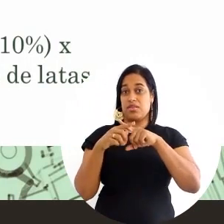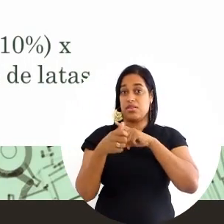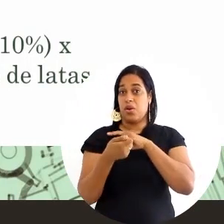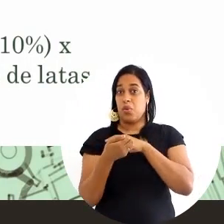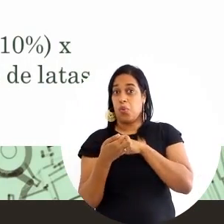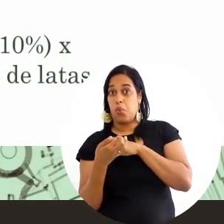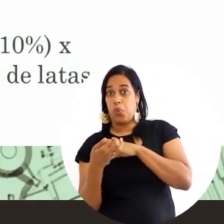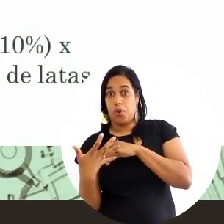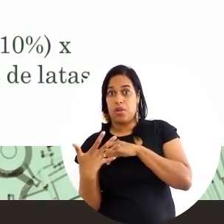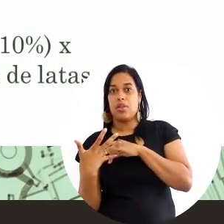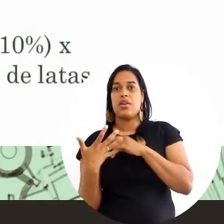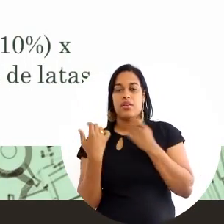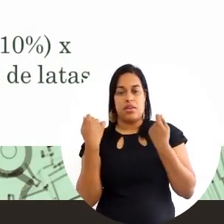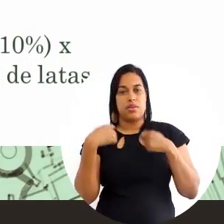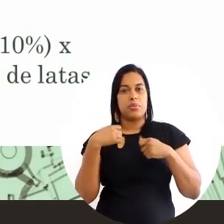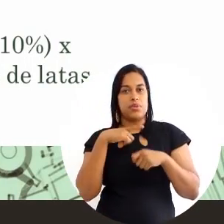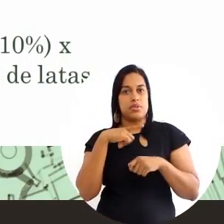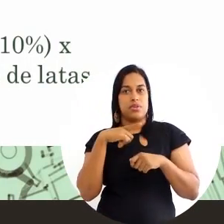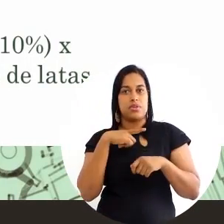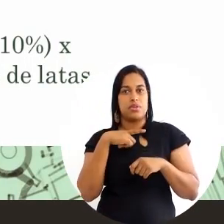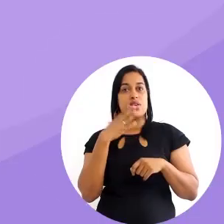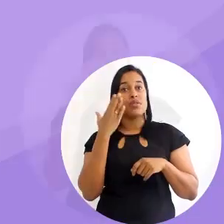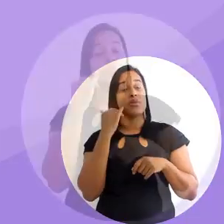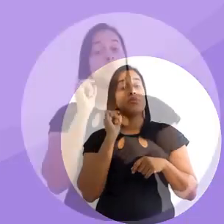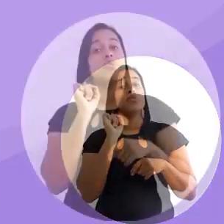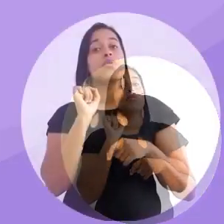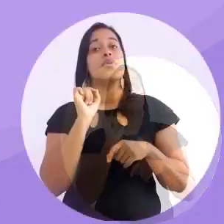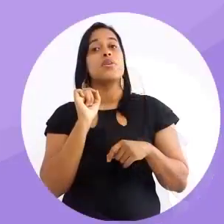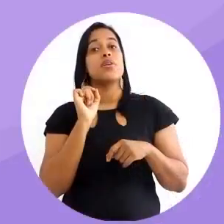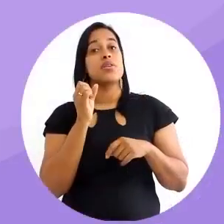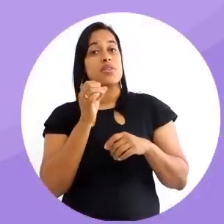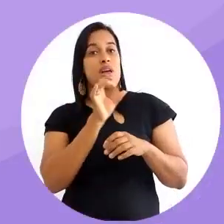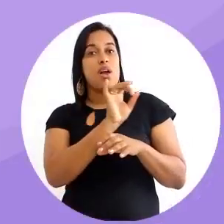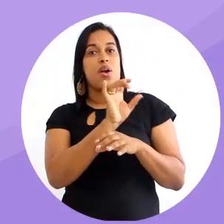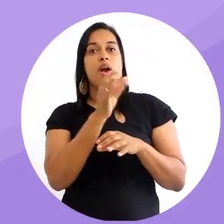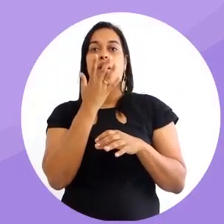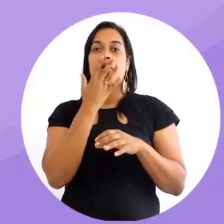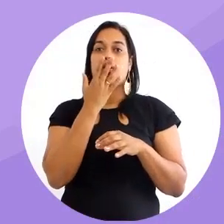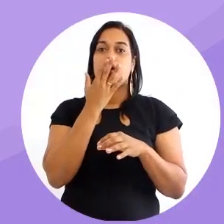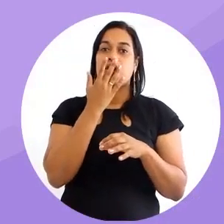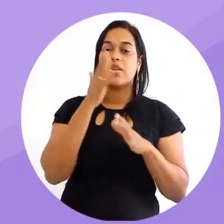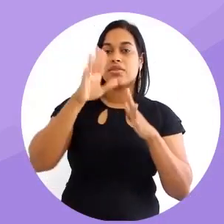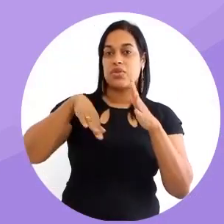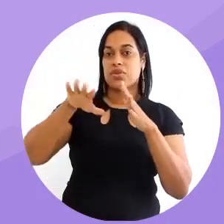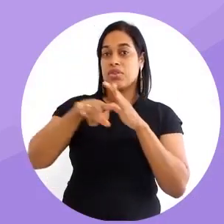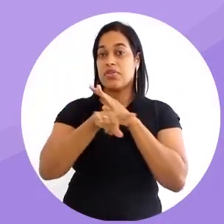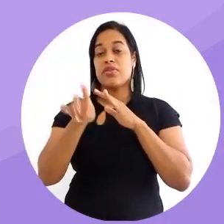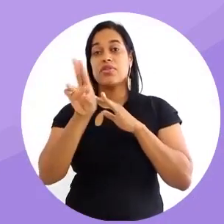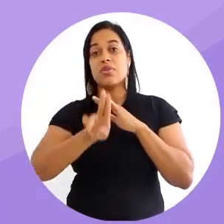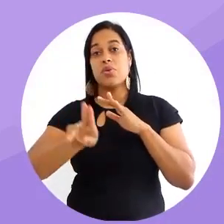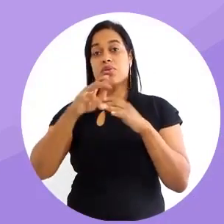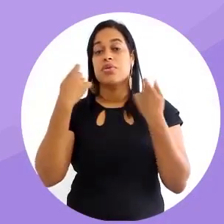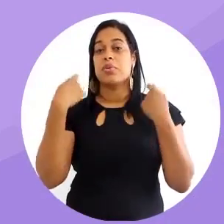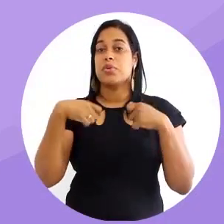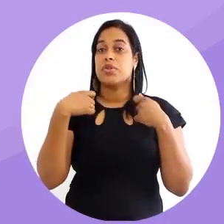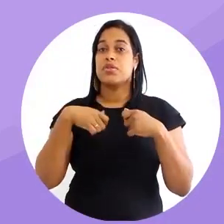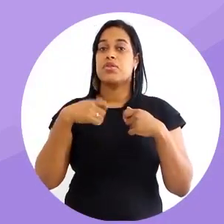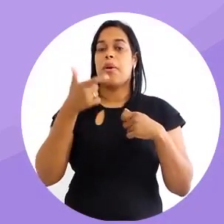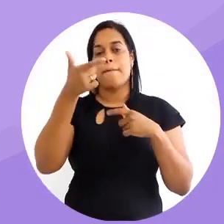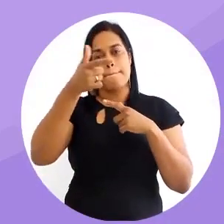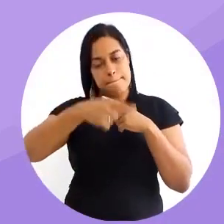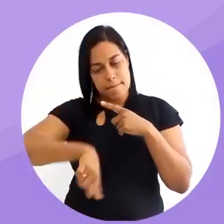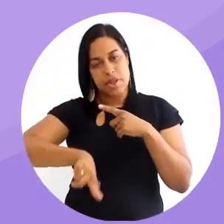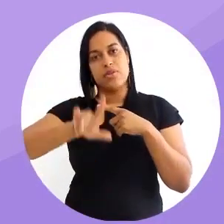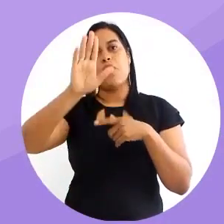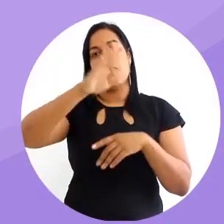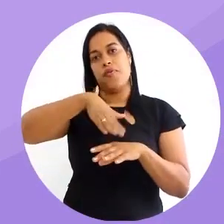vezes a quantidade de demãos que vai ser dada. É sabido também que, de acordo com a coloração da tinta que você usa, faz-se necessário você